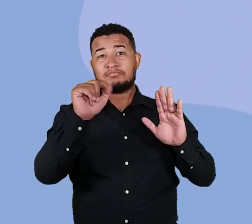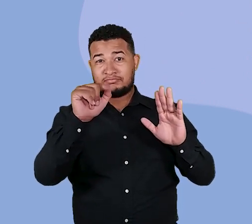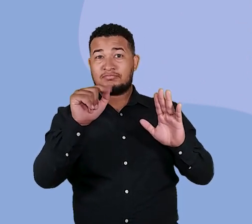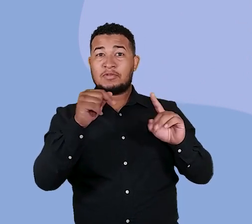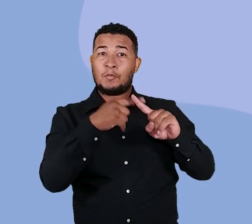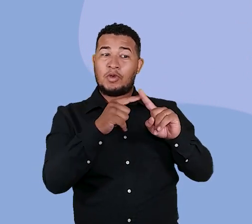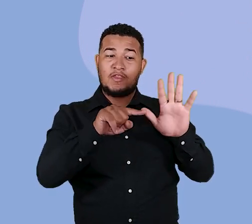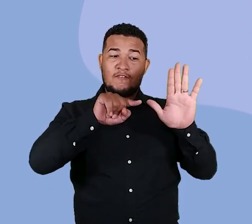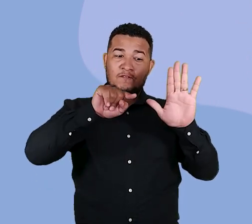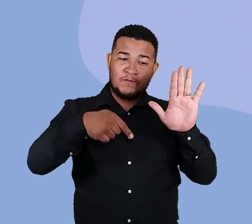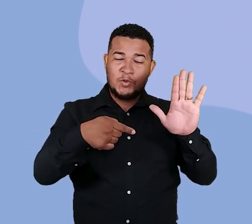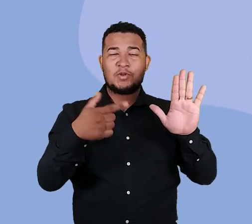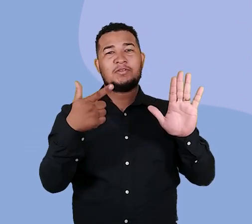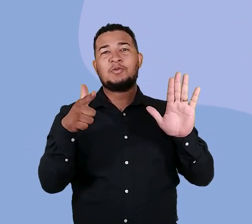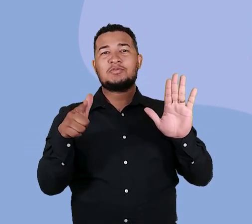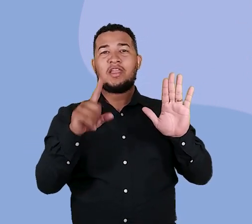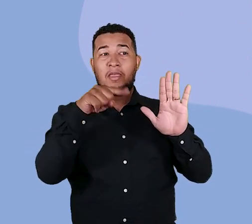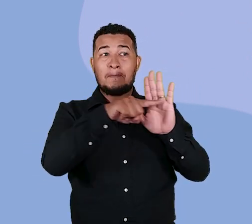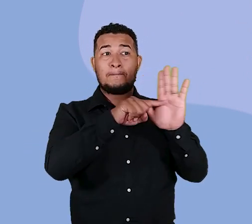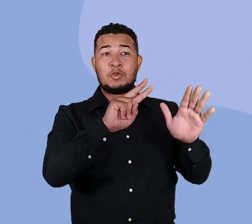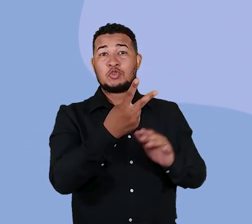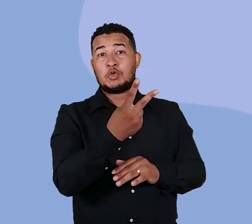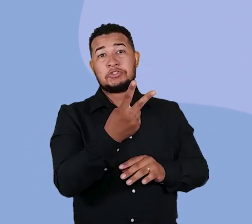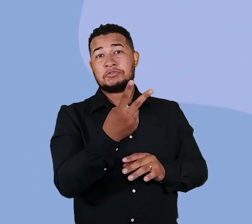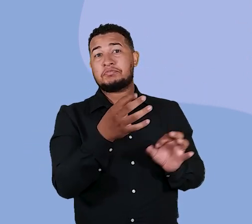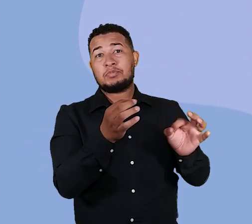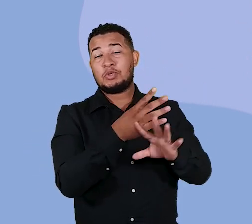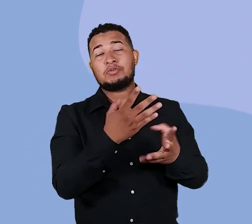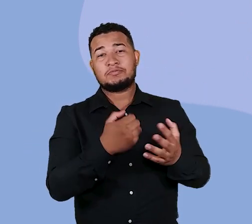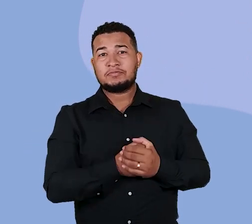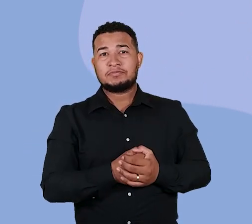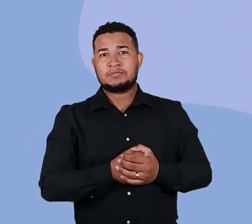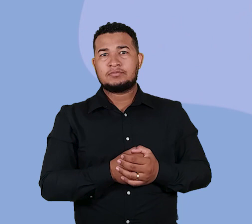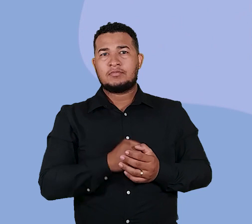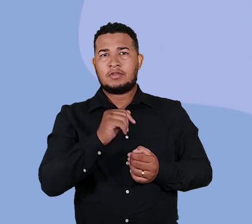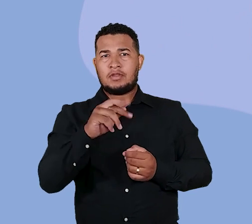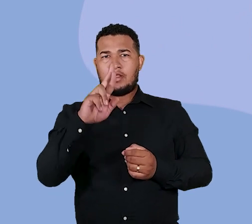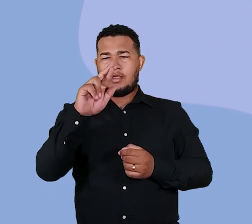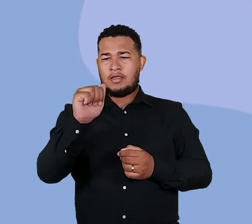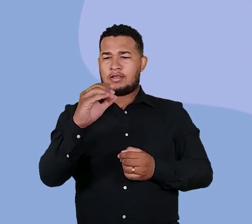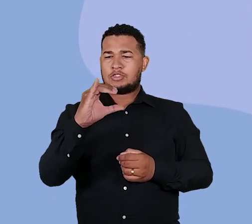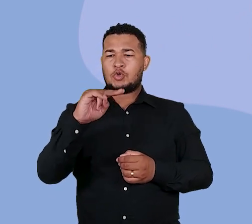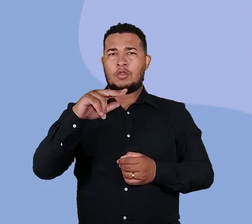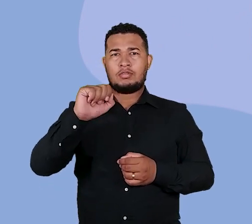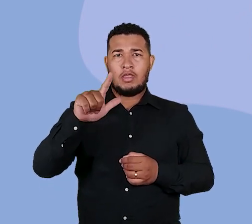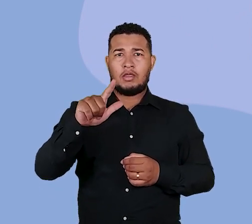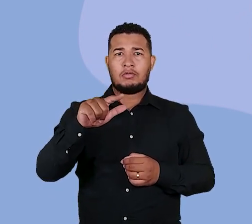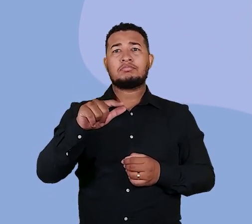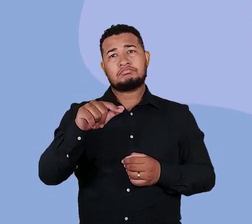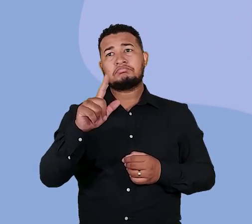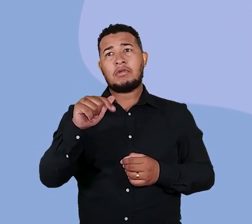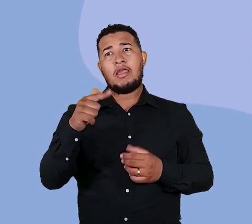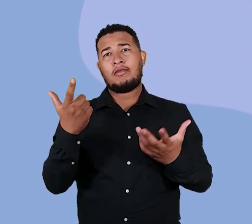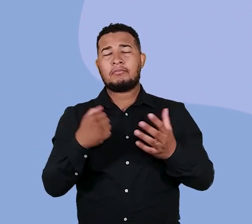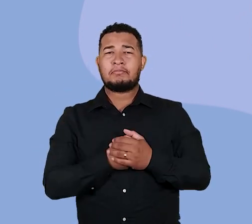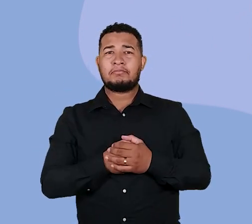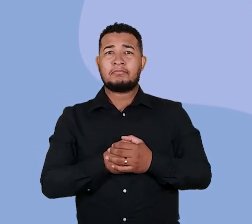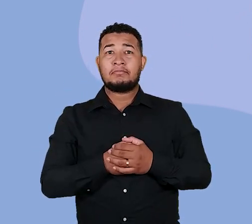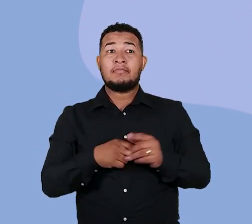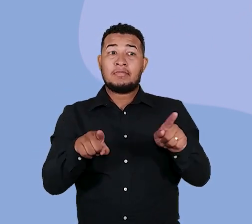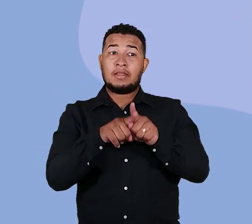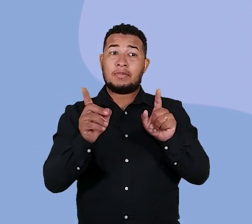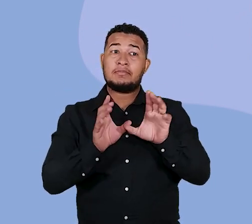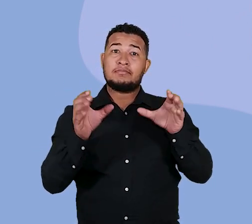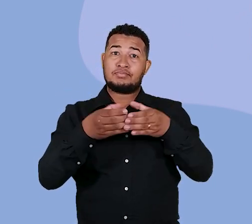Por quê? Porque não tem ali os quebradinhos, não é um número decimal. É racional, então não é irracional. E é claro